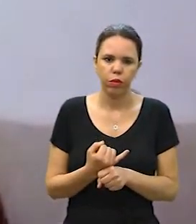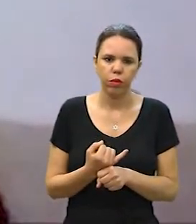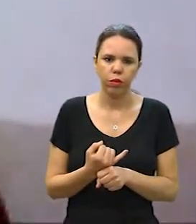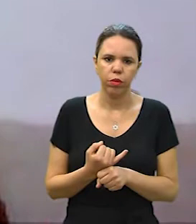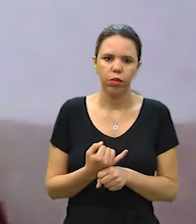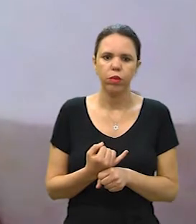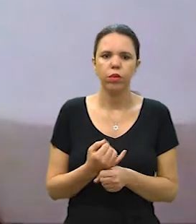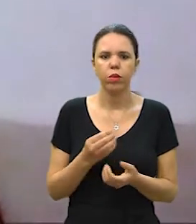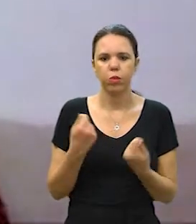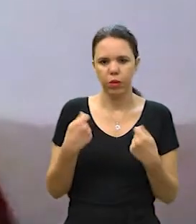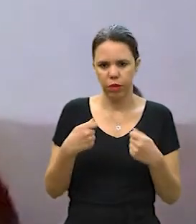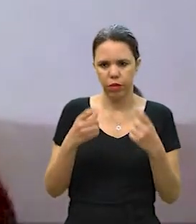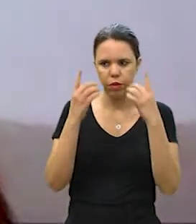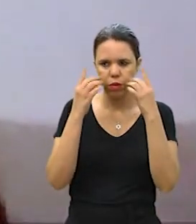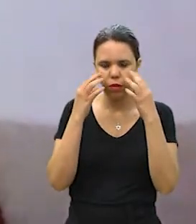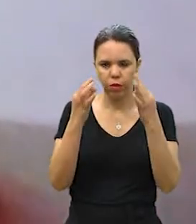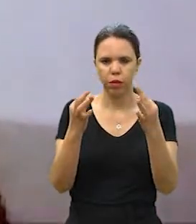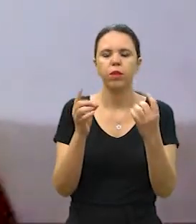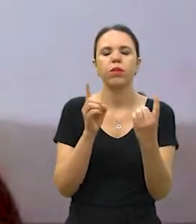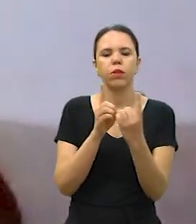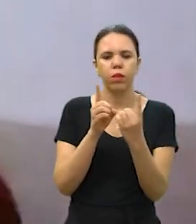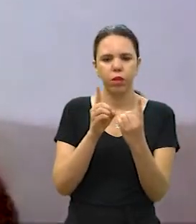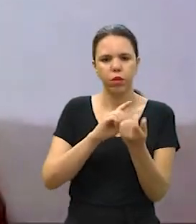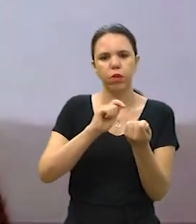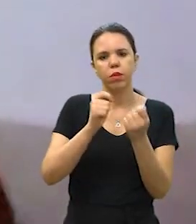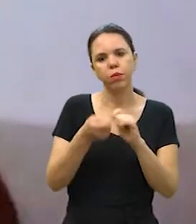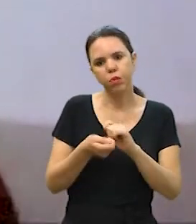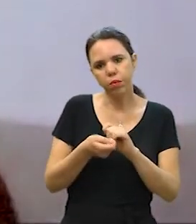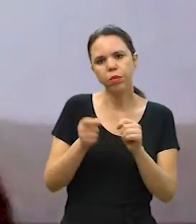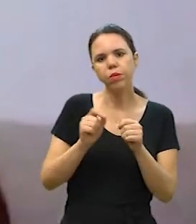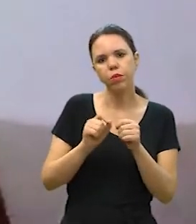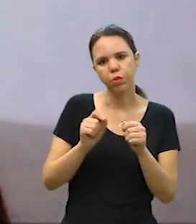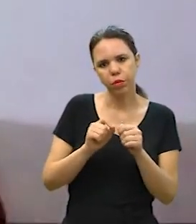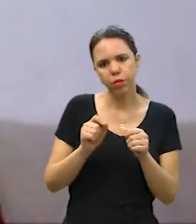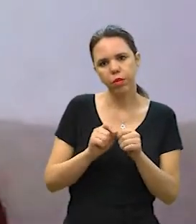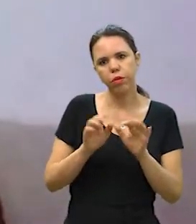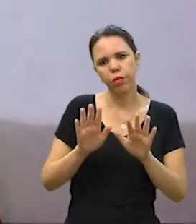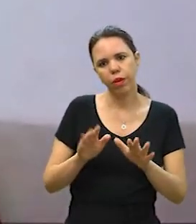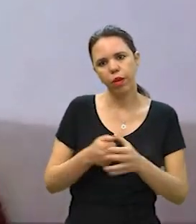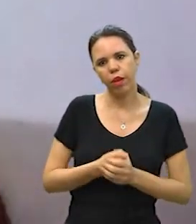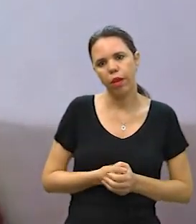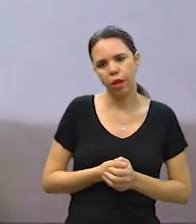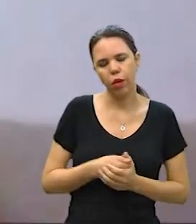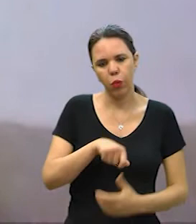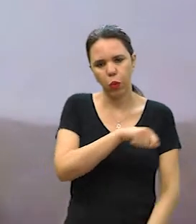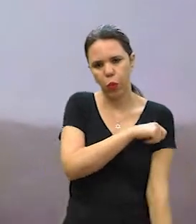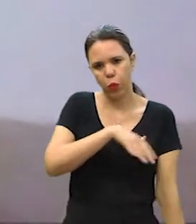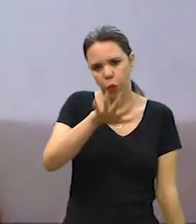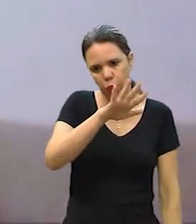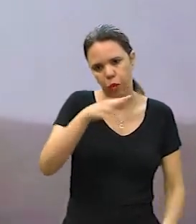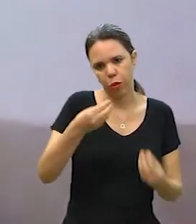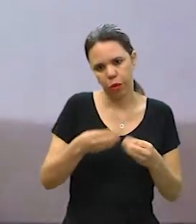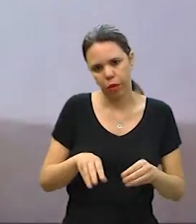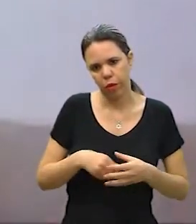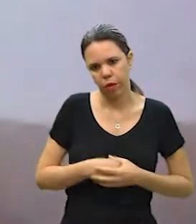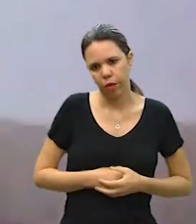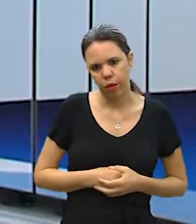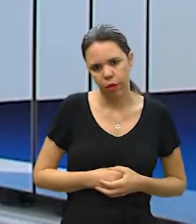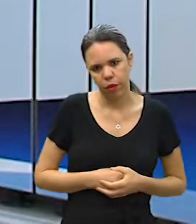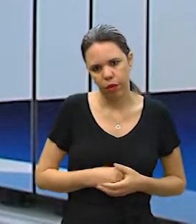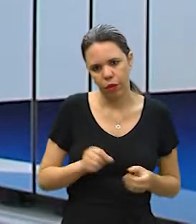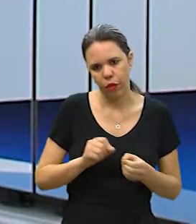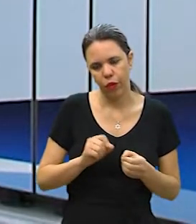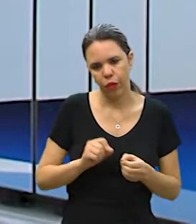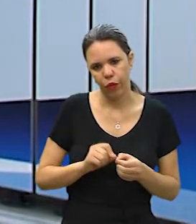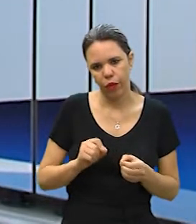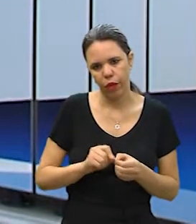não deixou de atender, né? Teria que adaptar, a gente teria que fazer, então fizemos, mas eles foram os mais prejudicados. Então eu